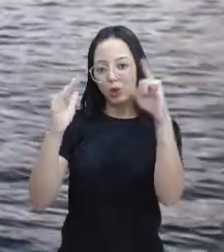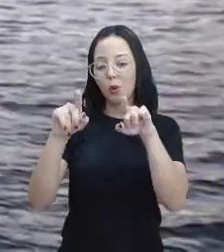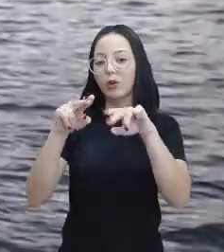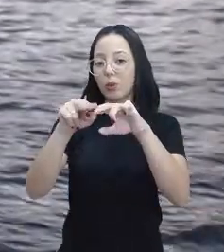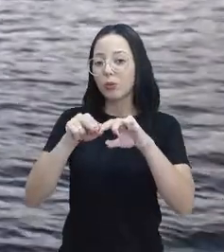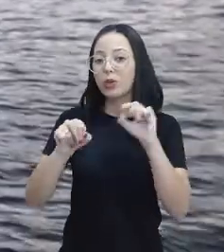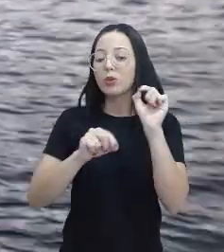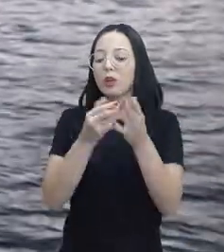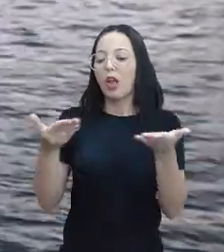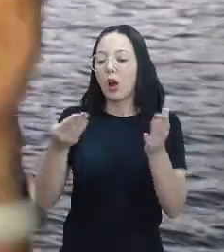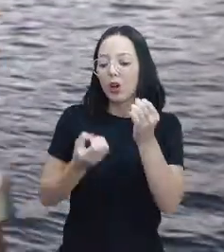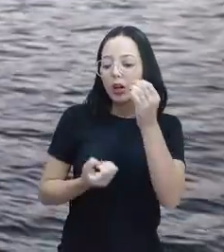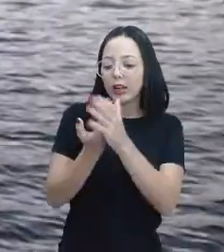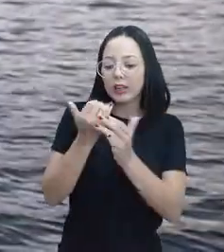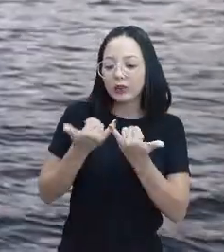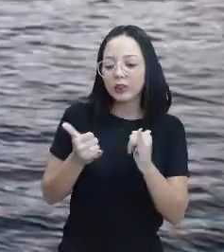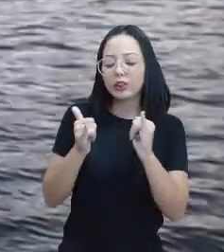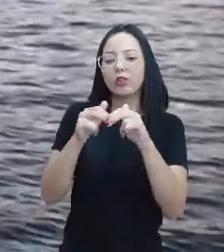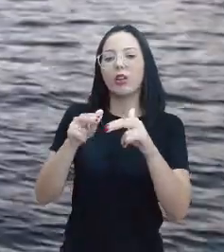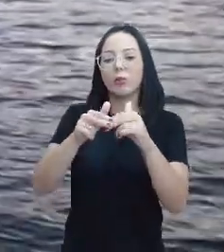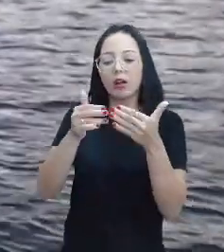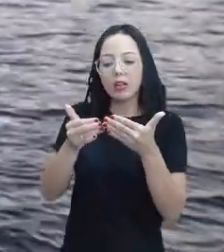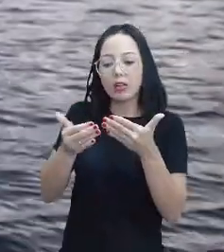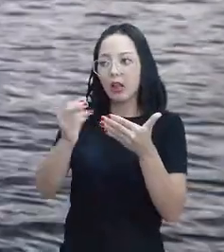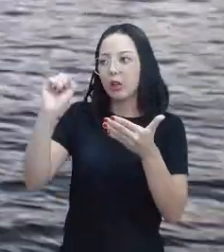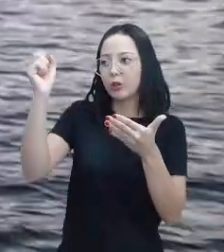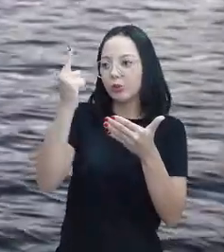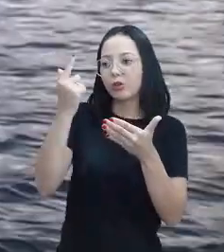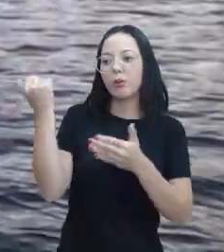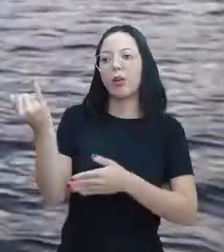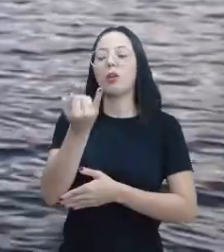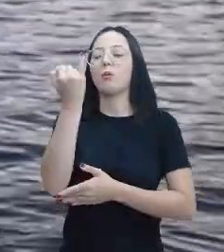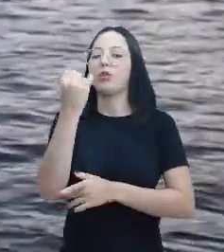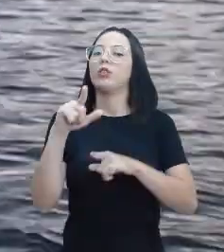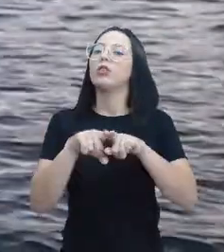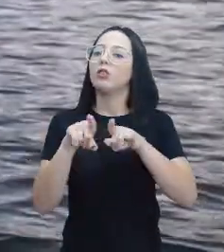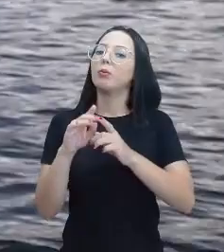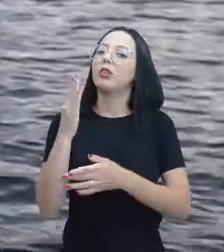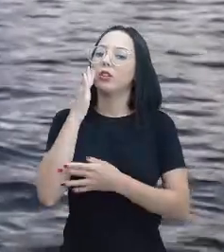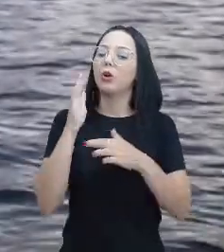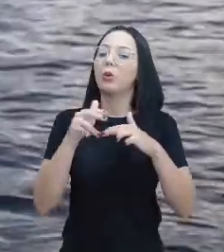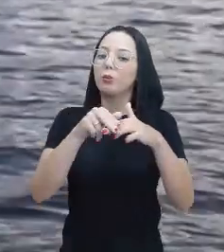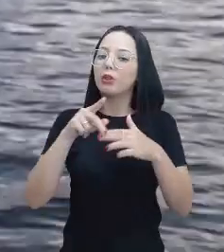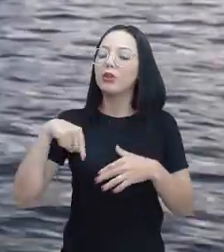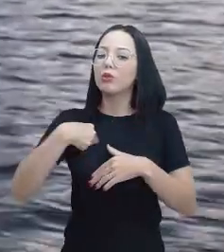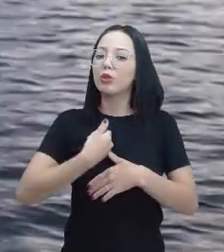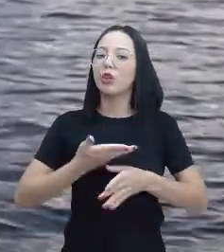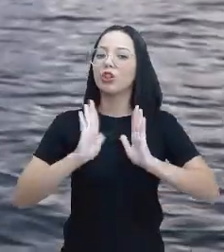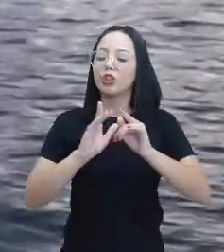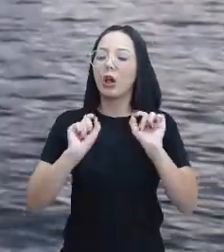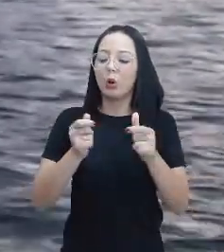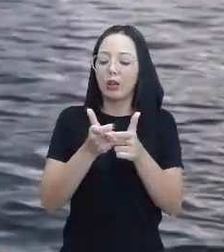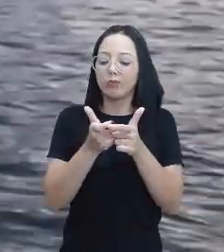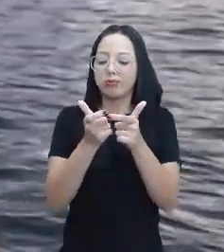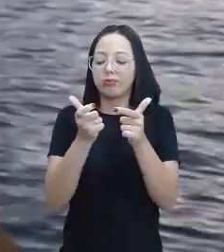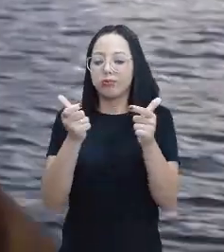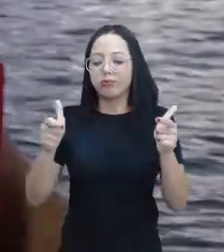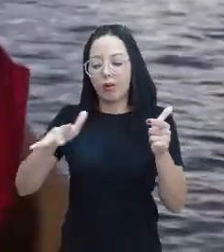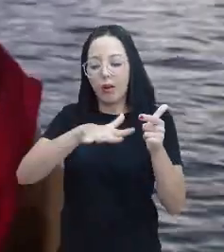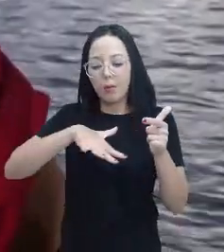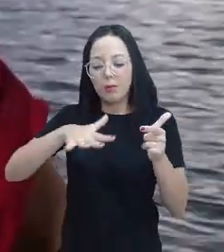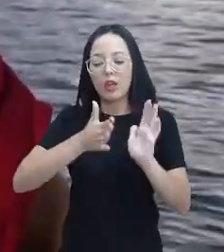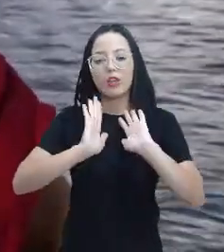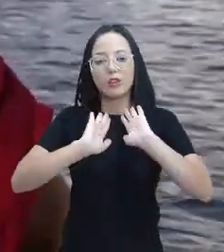essa geração de energia a partir do sol é importante também. Então, a gente tem caminhado para ampliar essas